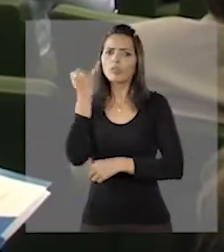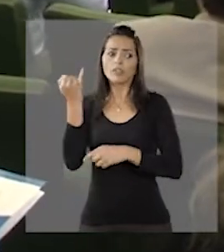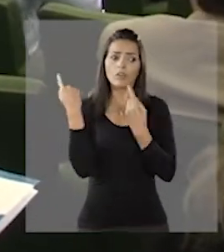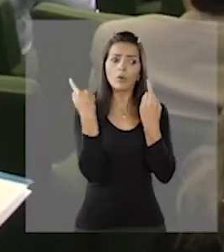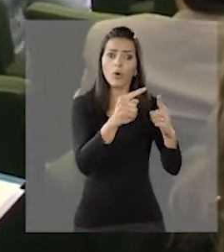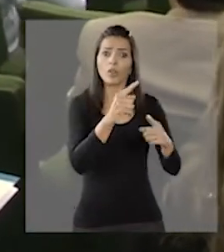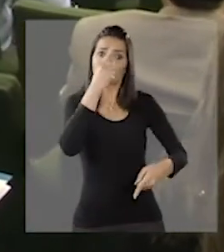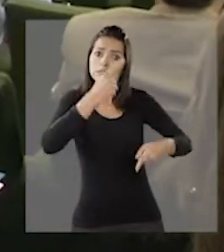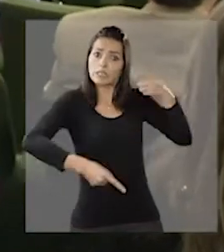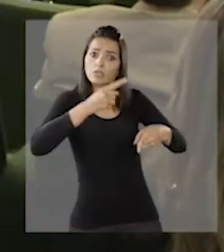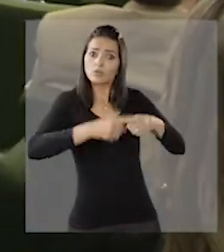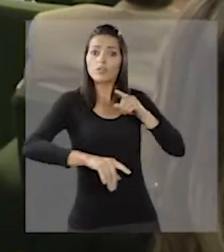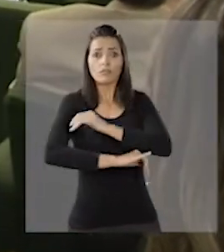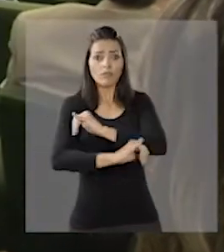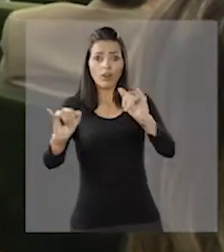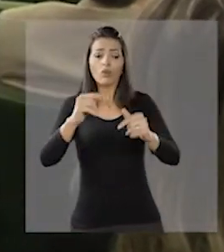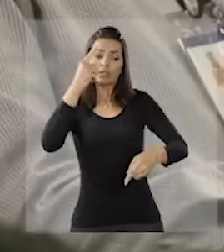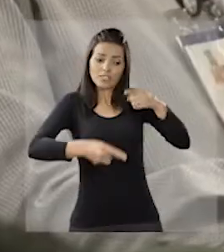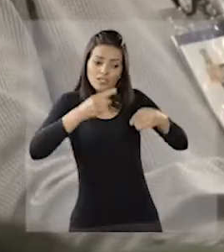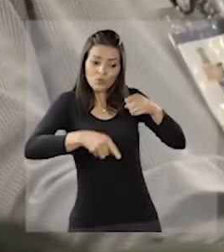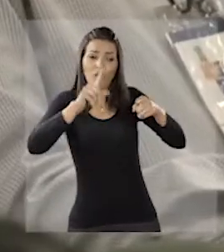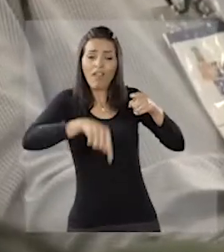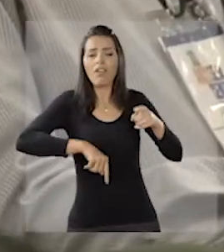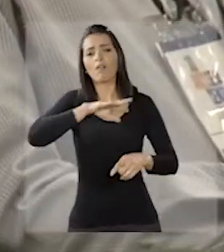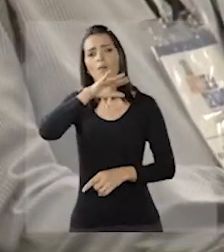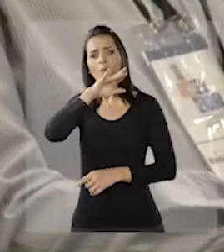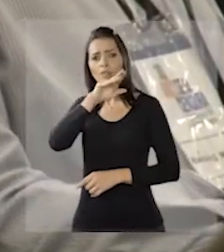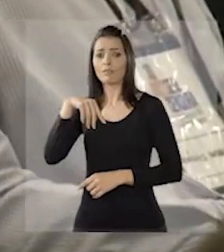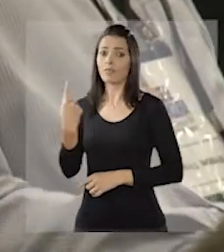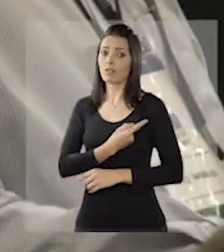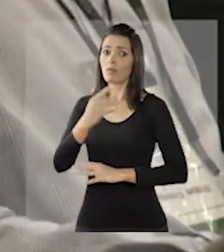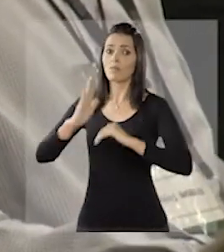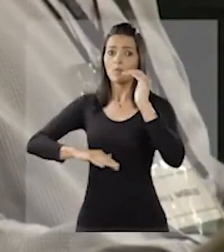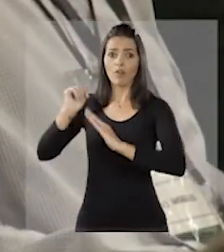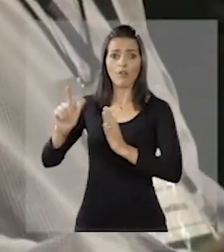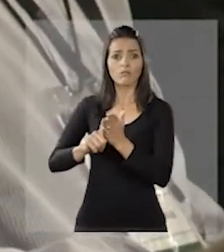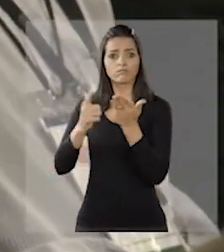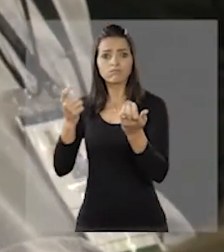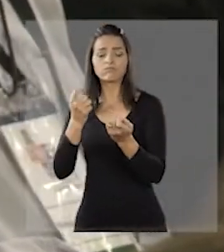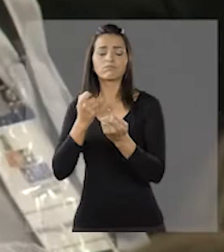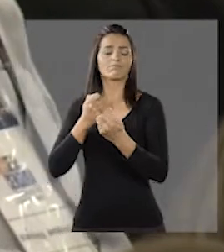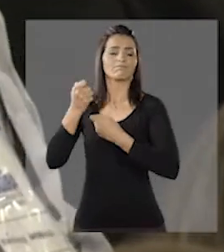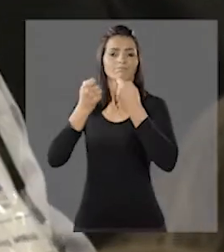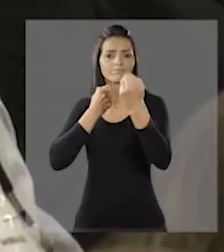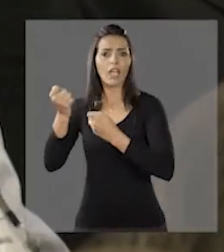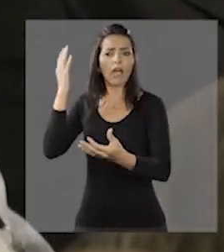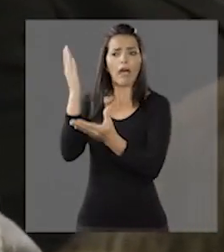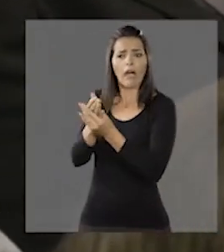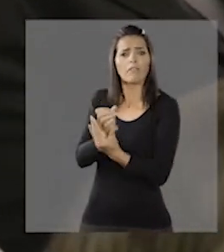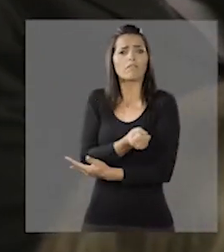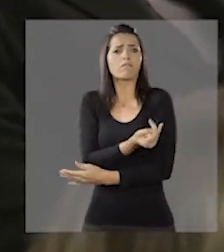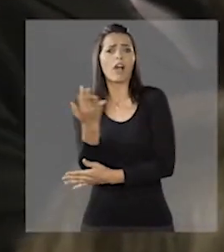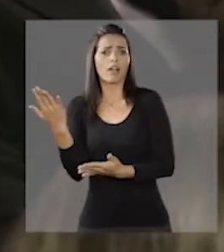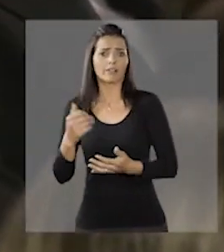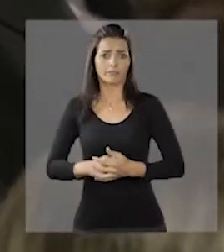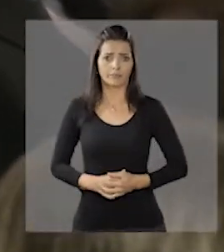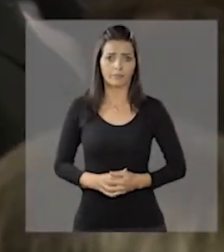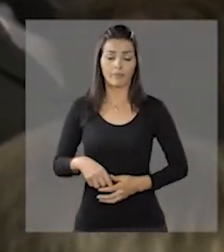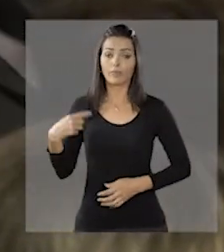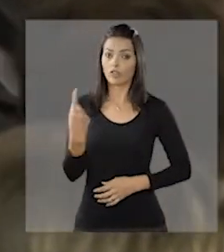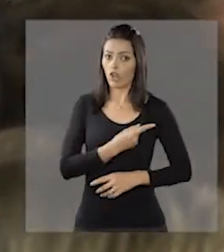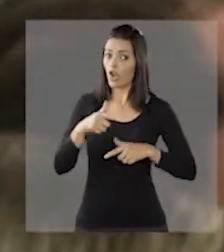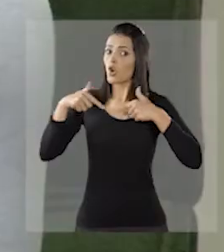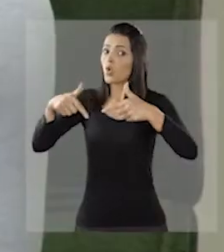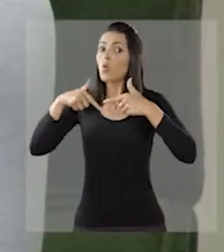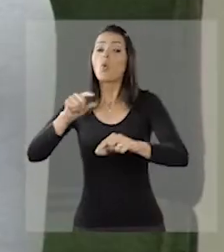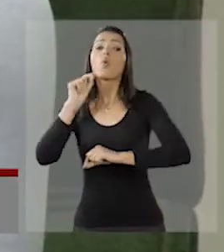destacaram a importância da luta contra a censura e enfatizaram quão prejudiciais são para os jornalistas todas essas ações